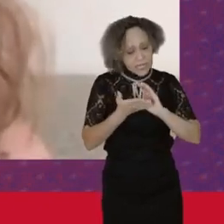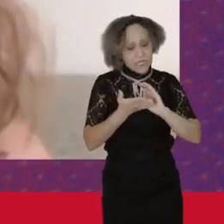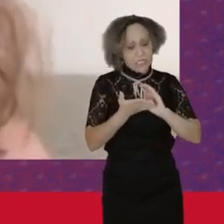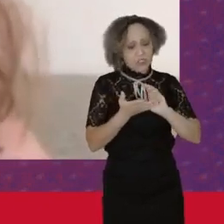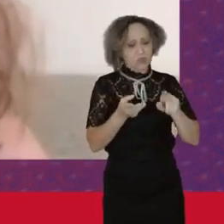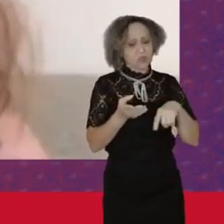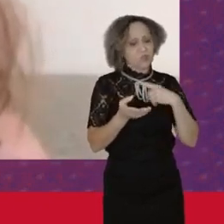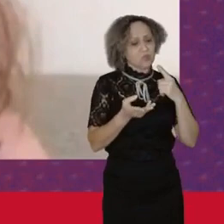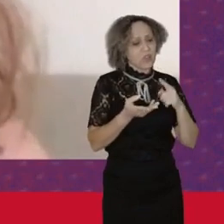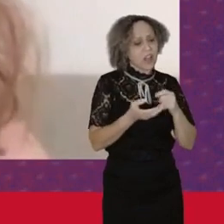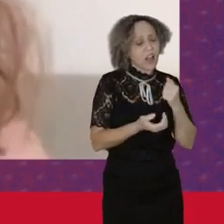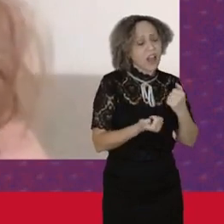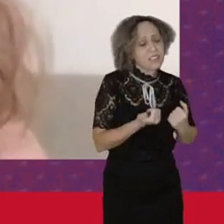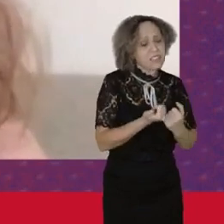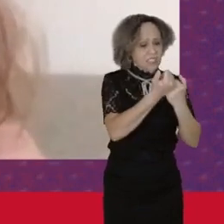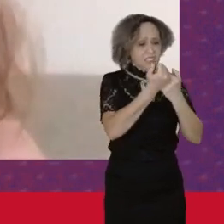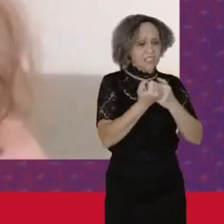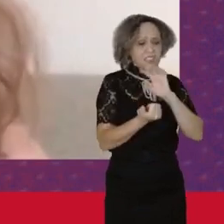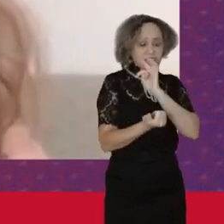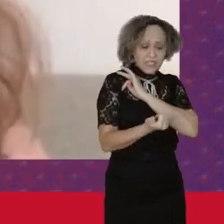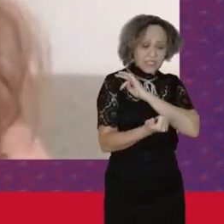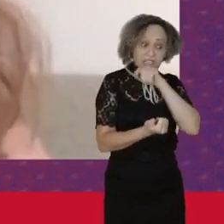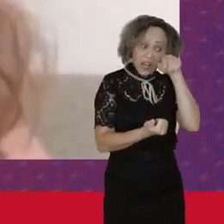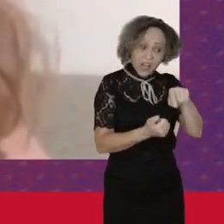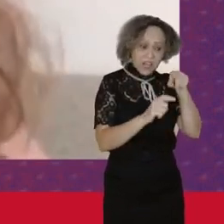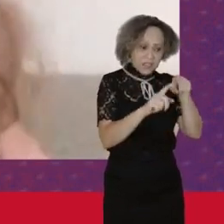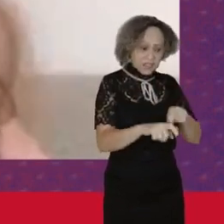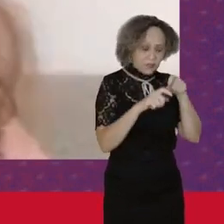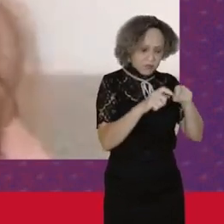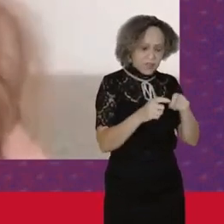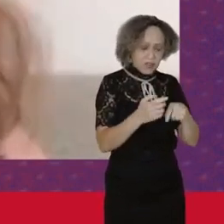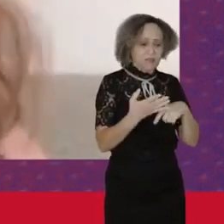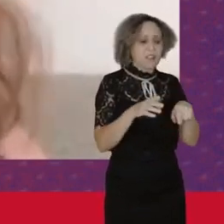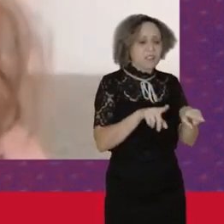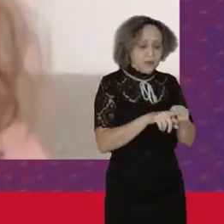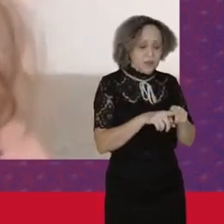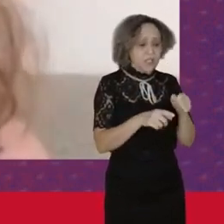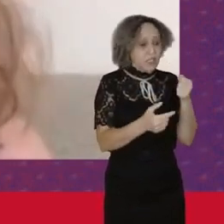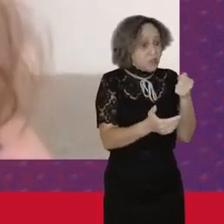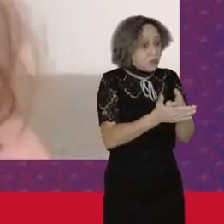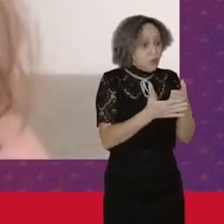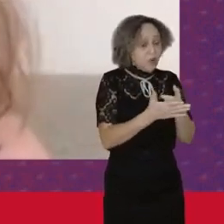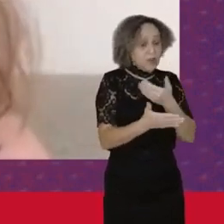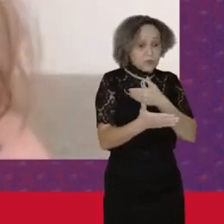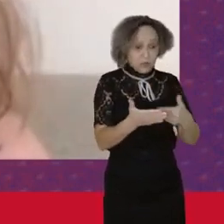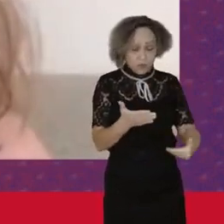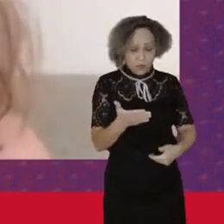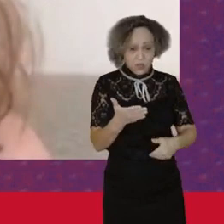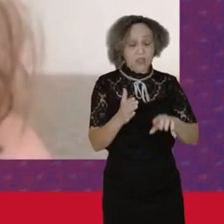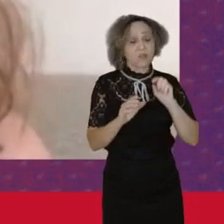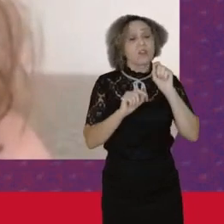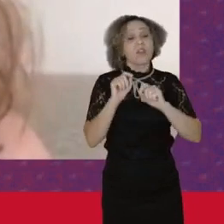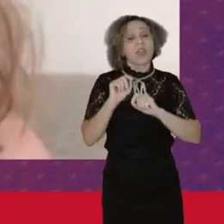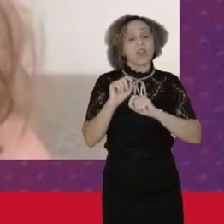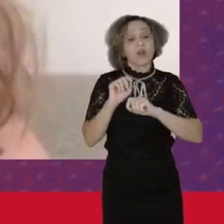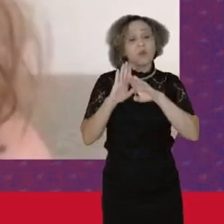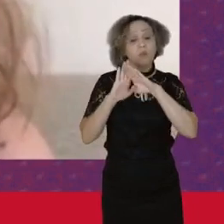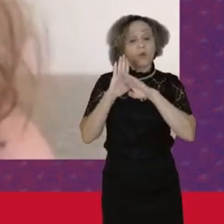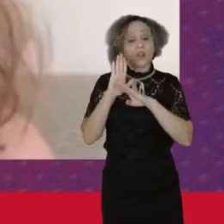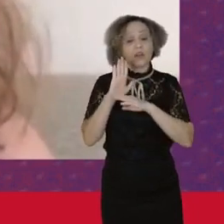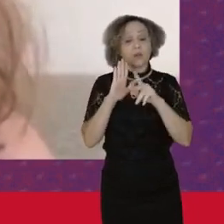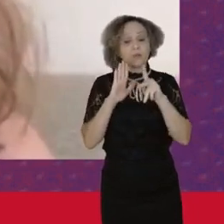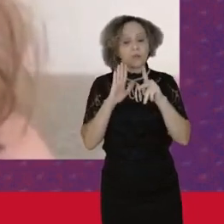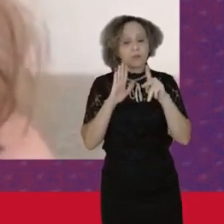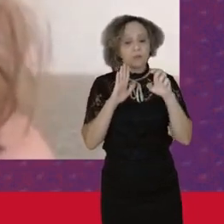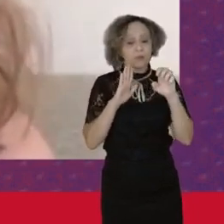extensão rural, a comercializar a sua produção por meio de compras públicas, como é o Programa de Aquisição de Alimentos, o PAA, e